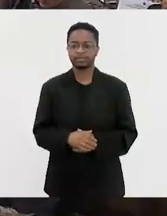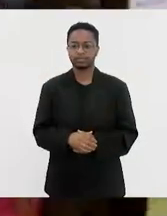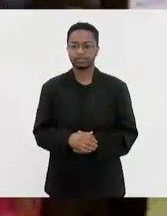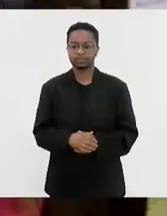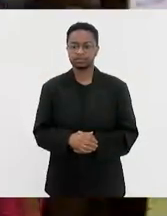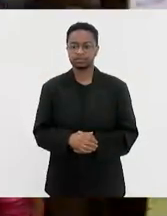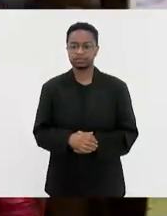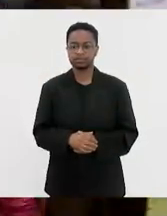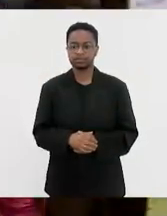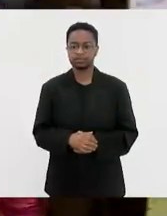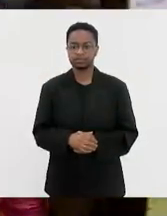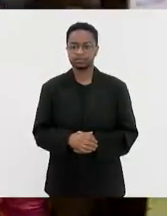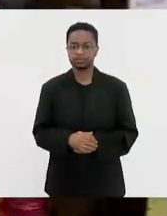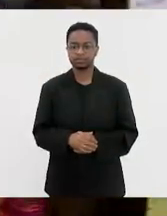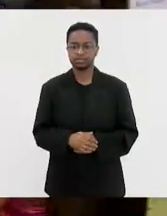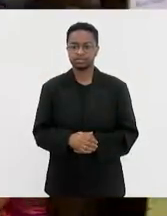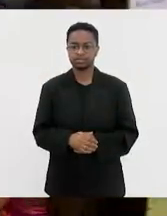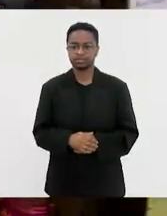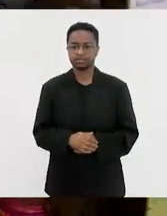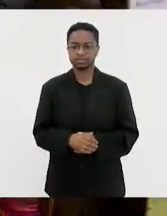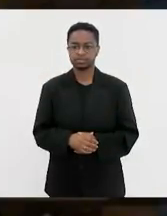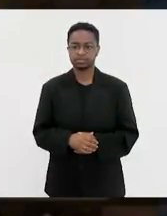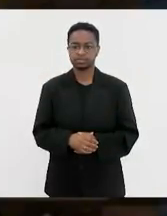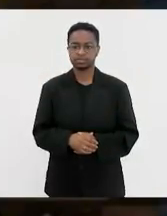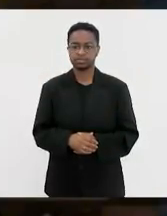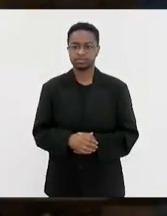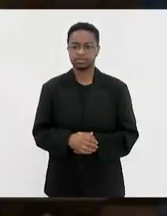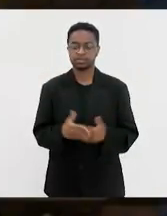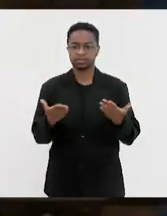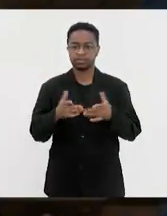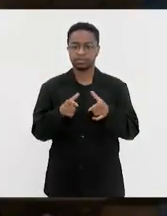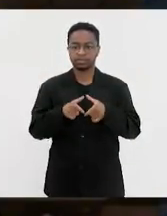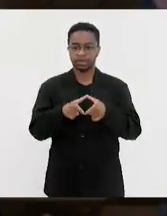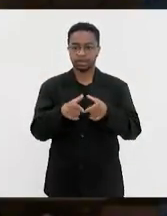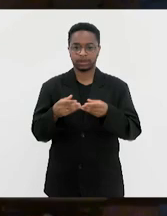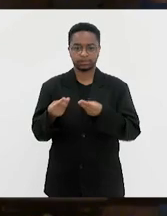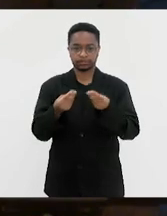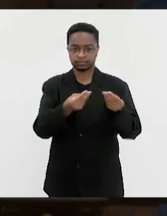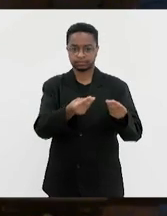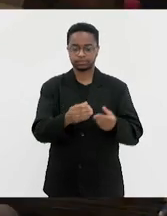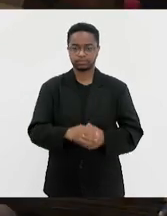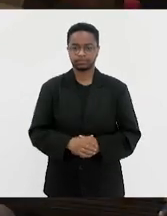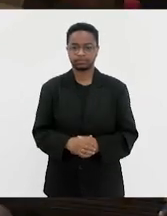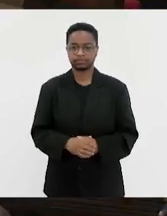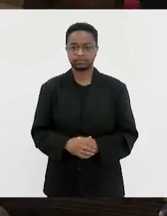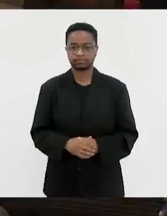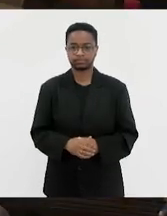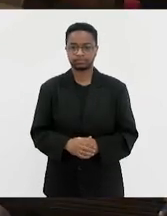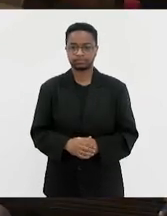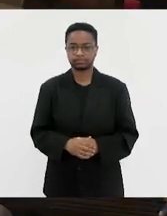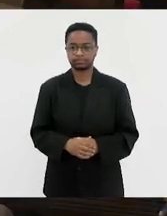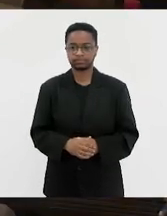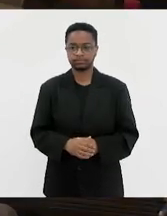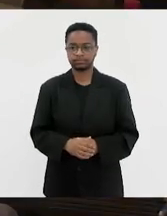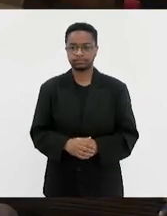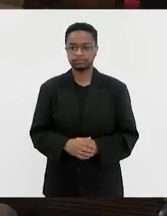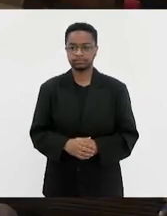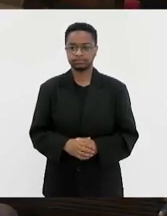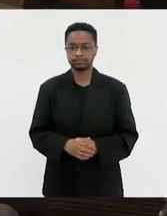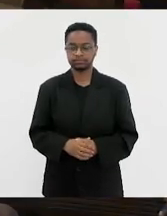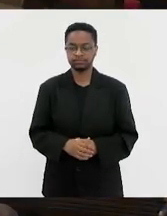Se quiser falar lá? Agora passa, dá medalha para ele primeiro. Primeira medalha. Tem um.